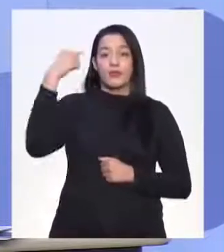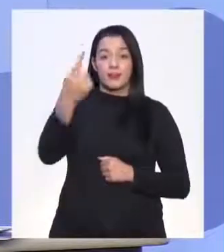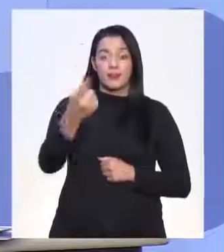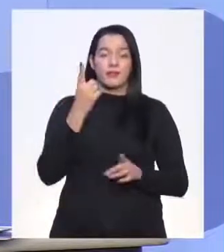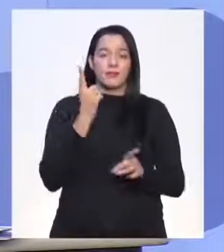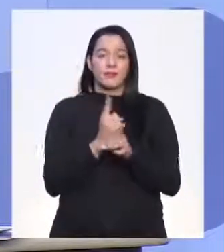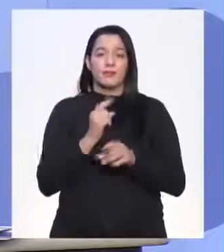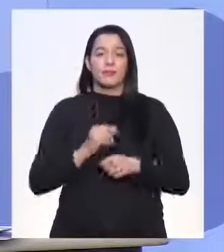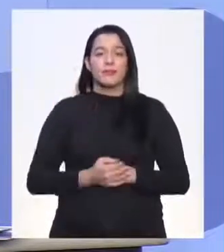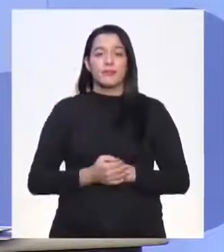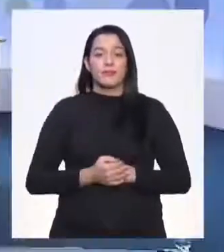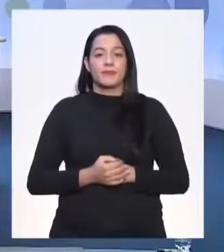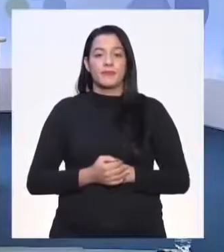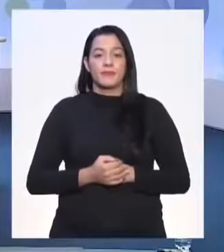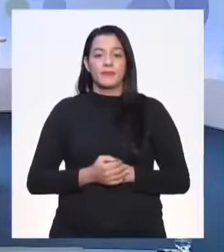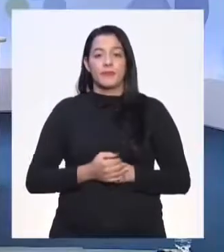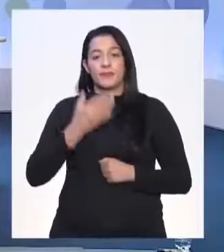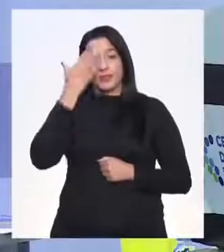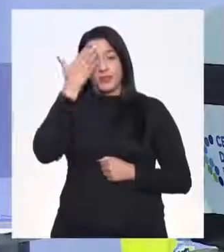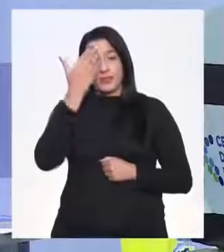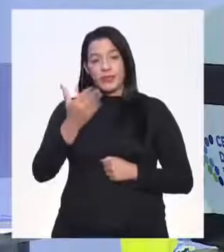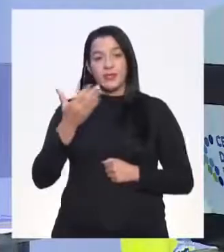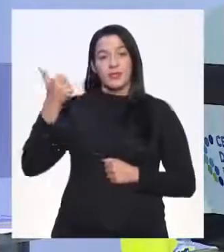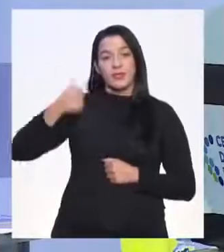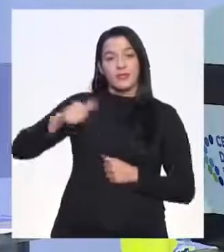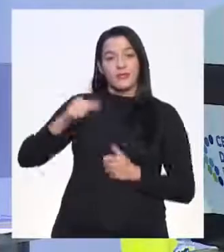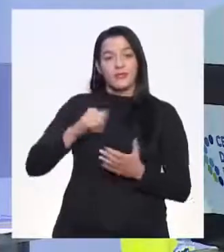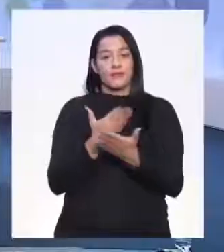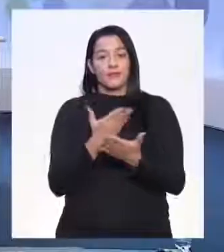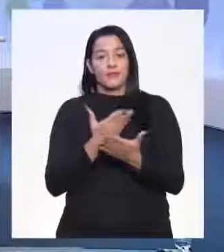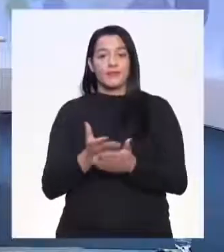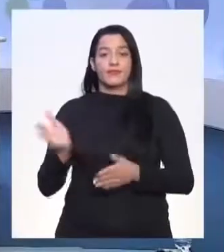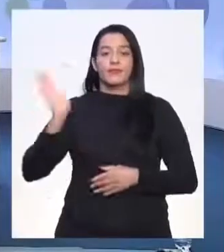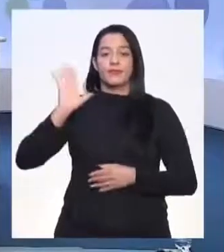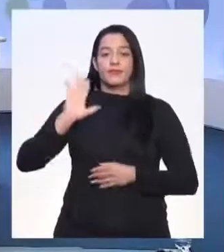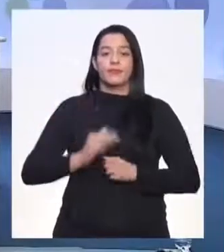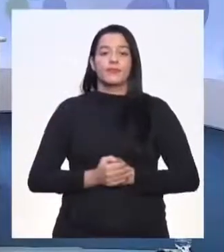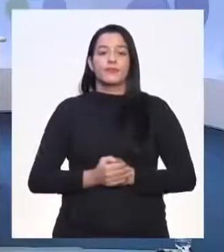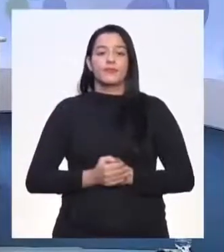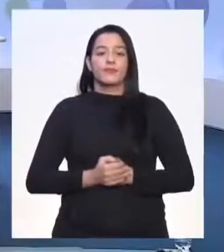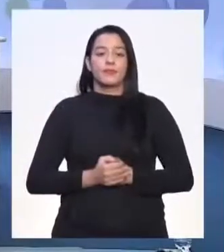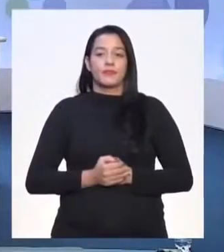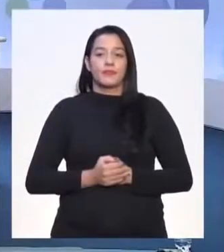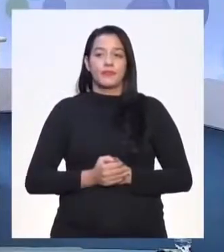a próxima. Obrigada pessoal, Balinha Aula, beijos, até mais.